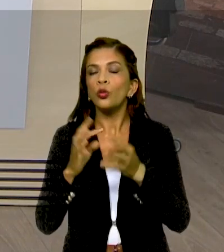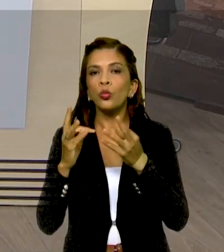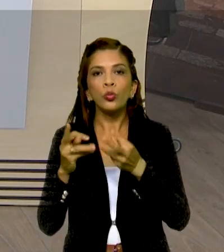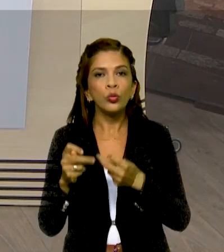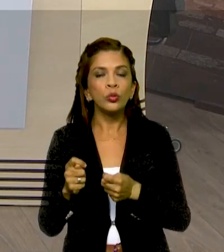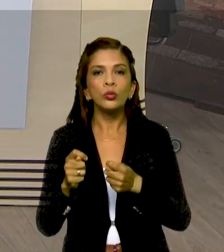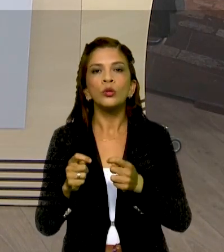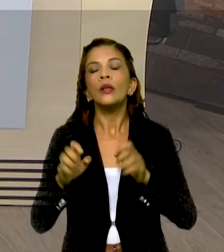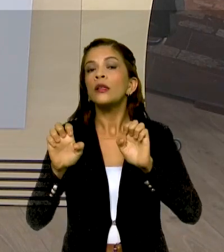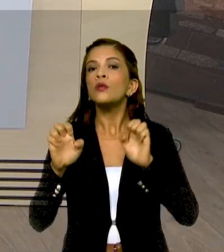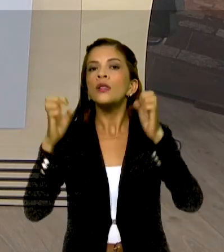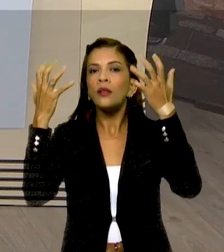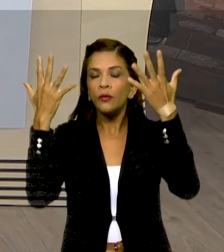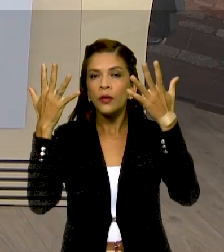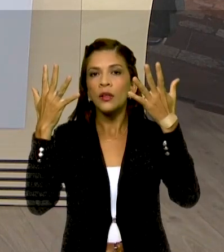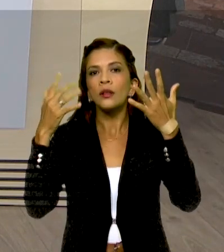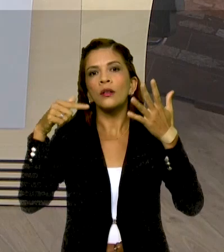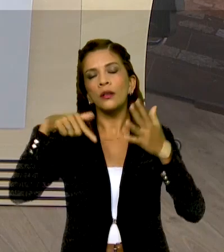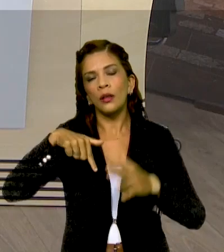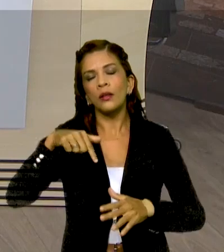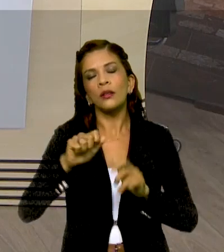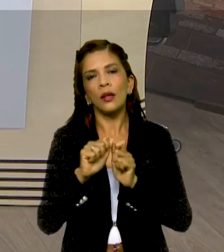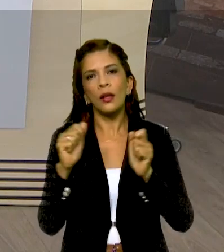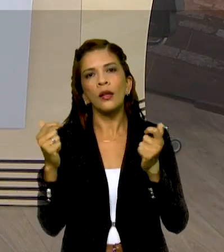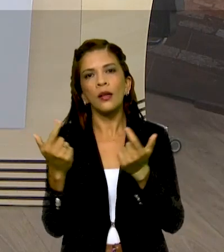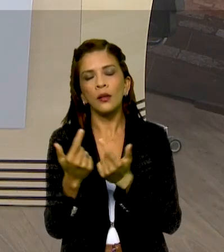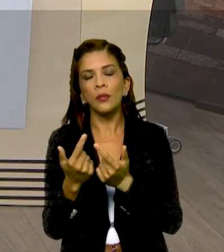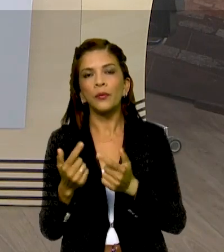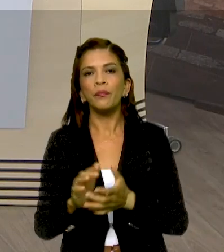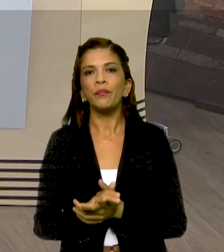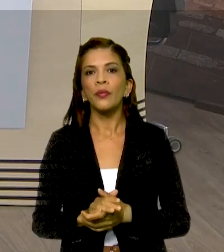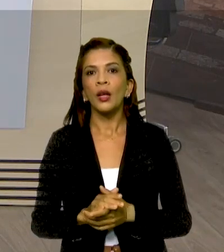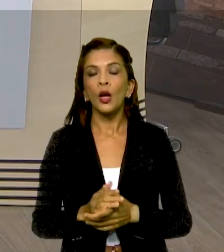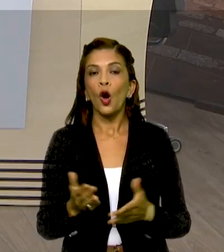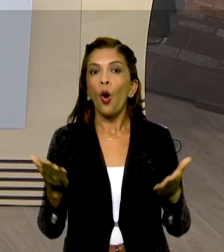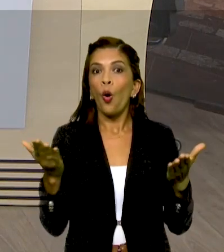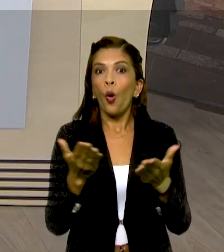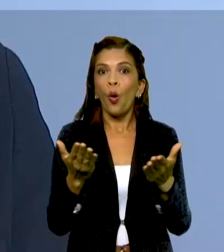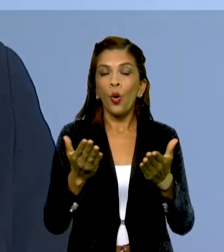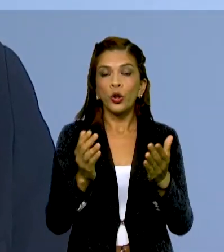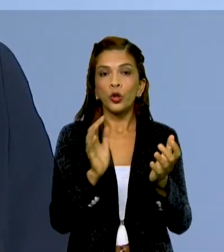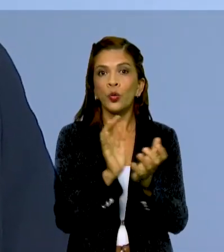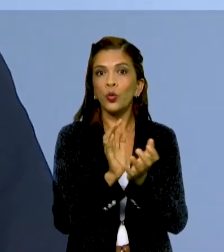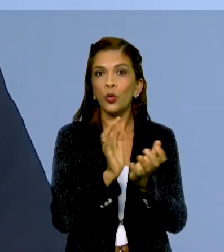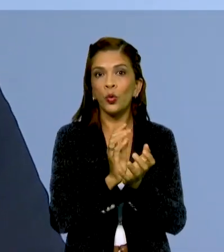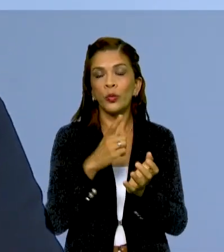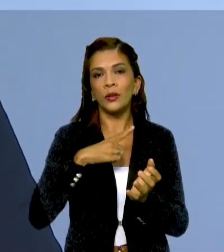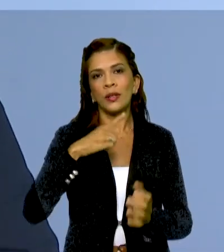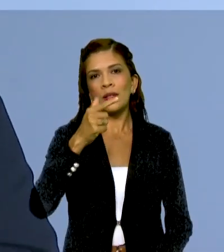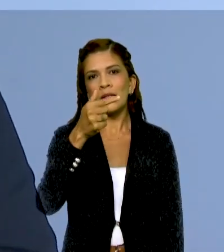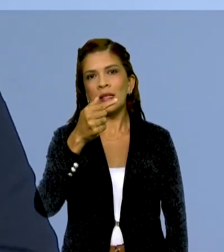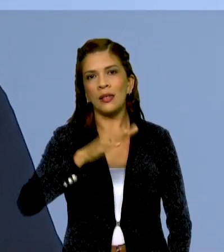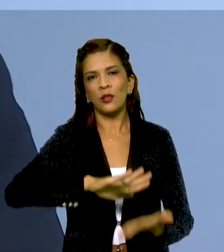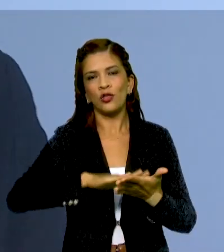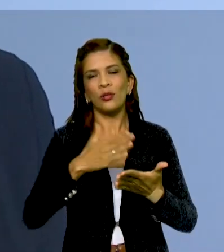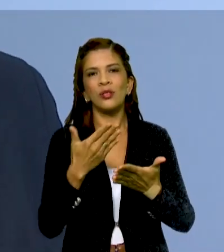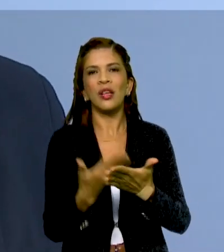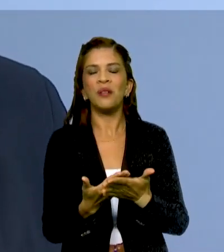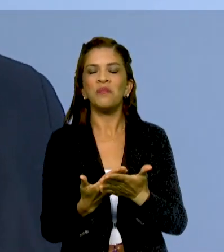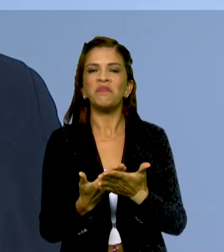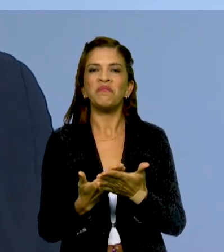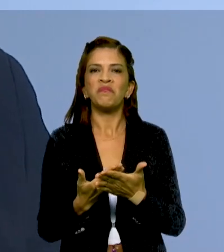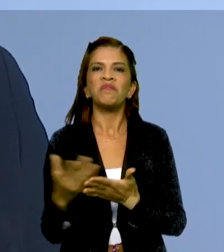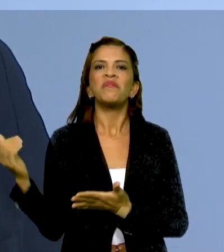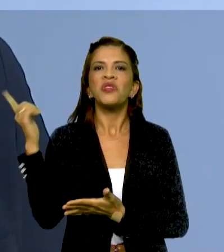nos eventos da casa como um todo. E hoje, com uma equipe muito maior, nós somos 7, a gente consegue cobrir todas